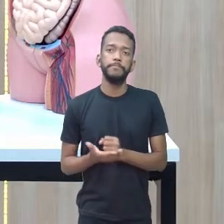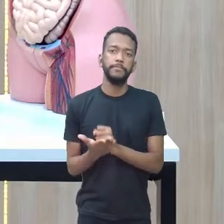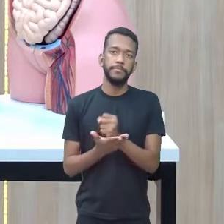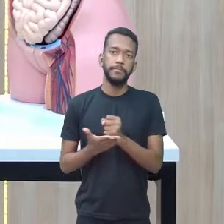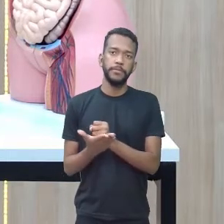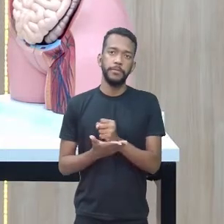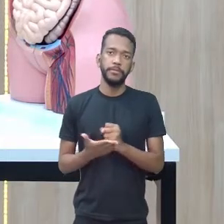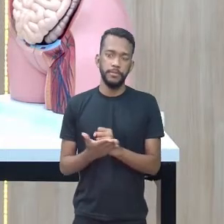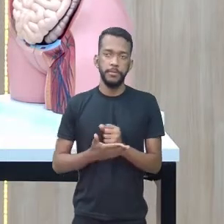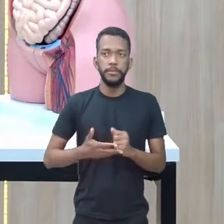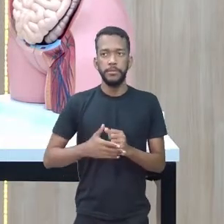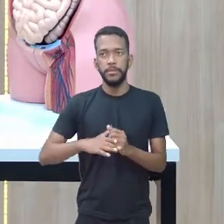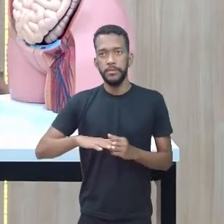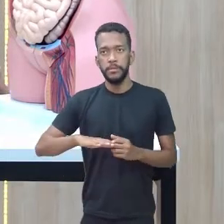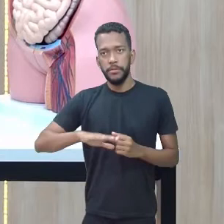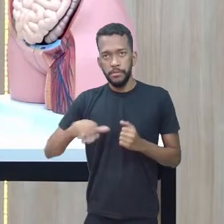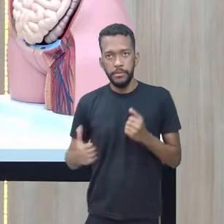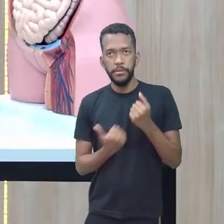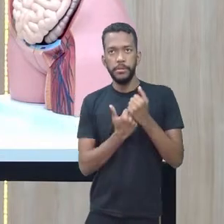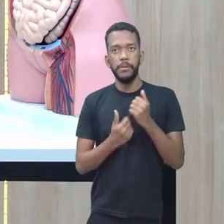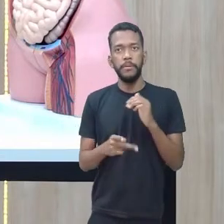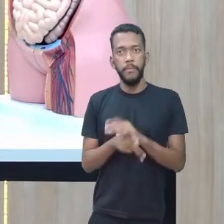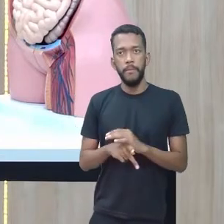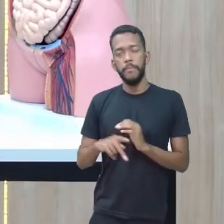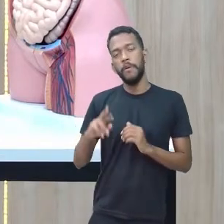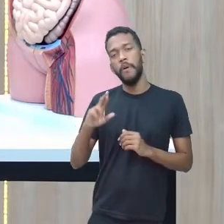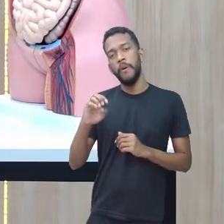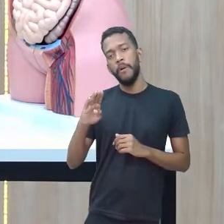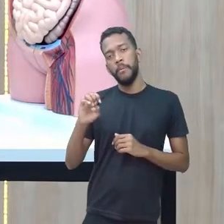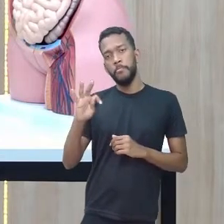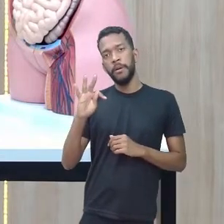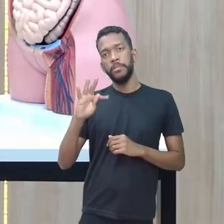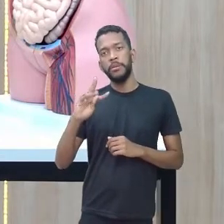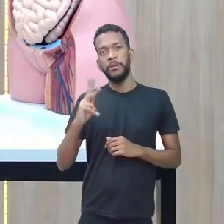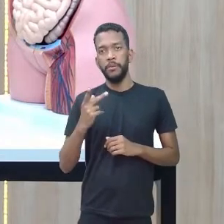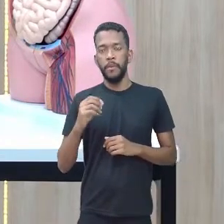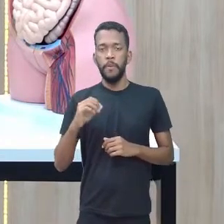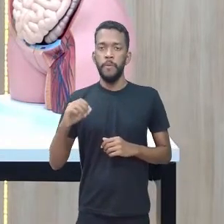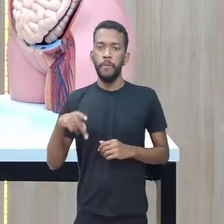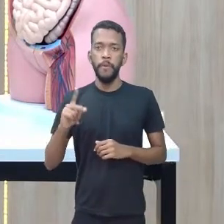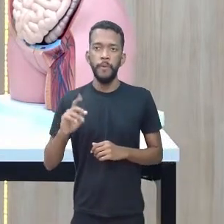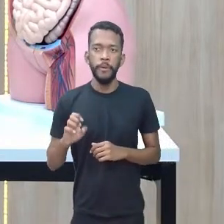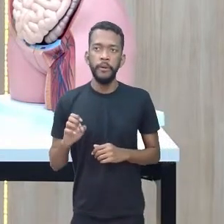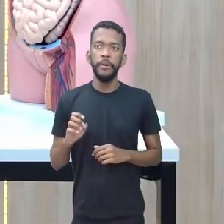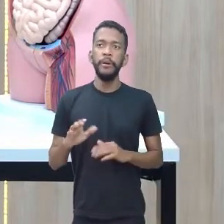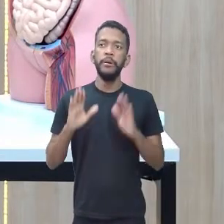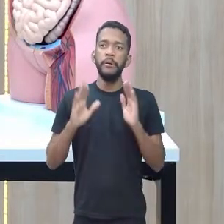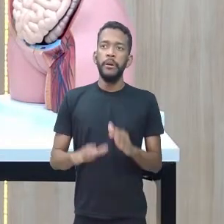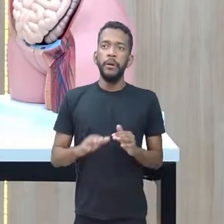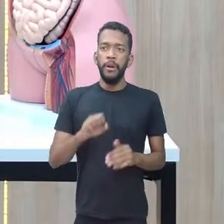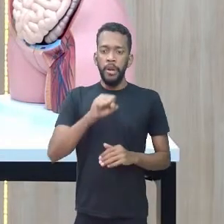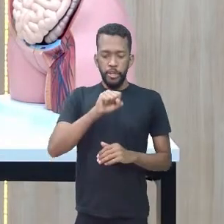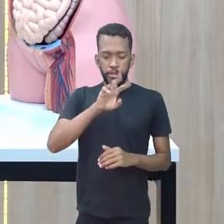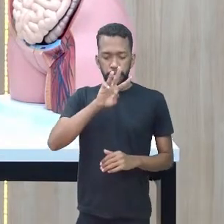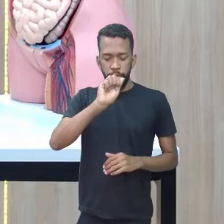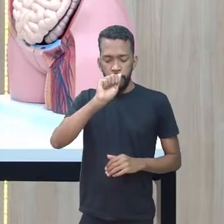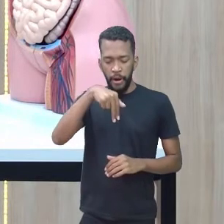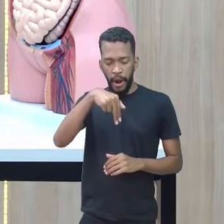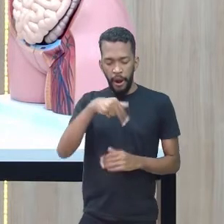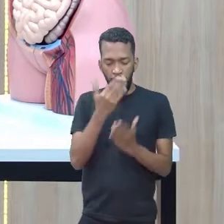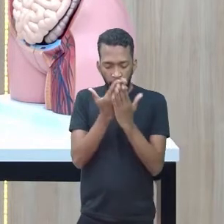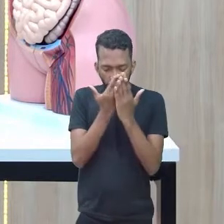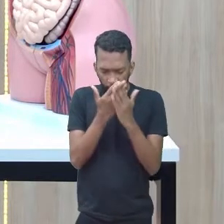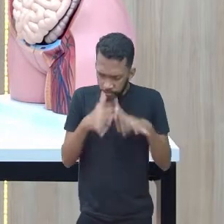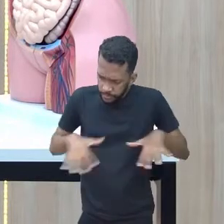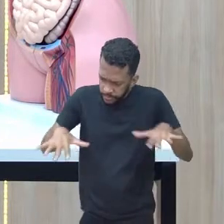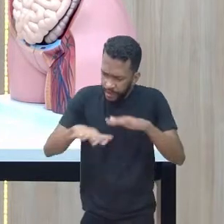ele aprova a teoria de Robert Hooke. Já Schwann, ele era um estudioso em relação a animais.